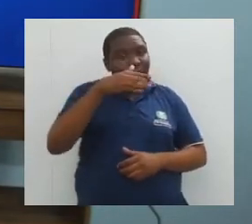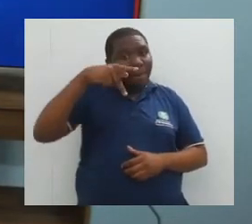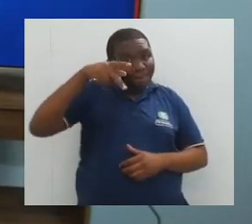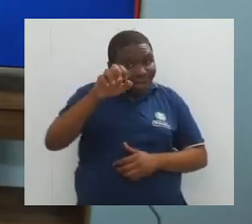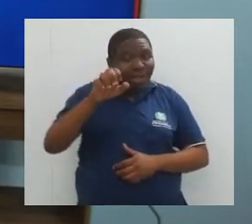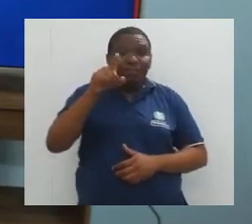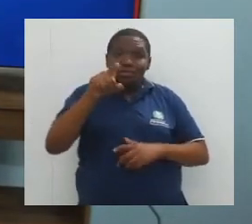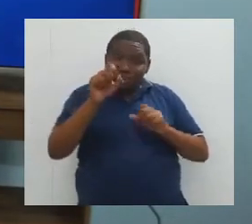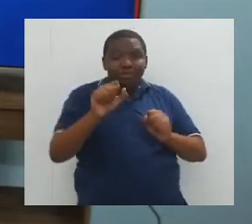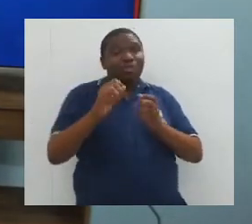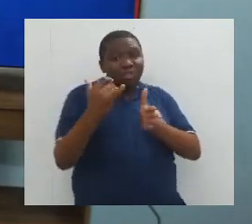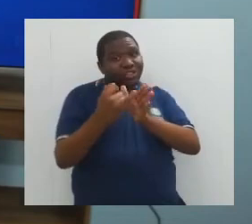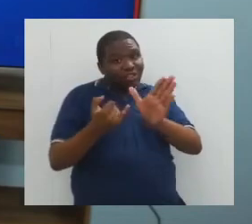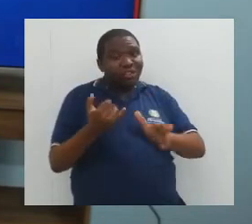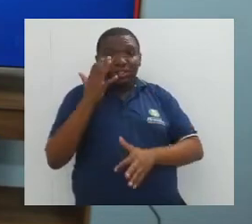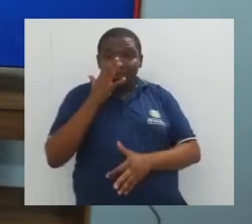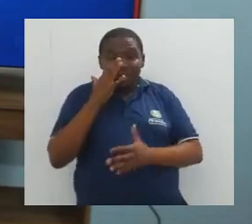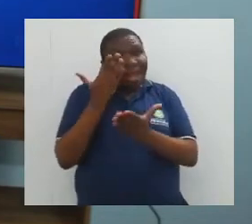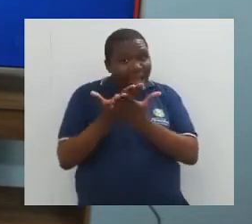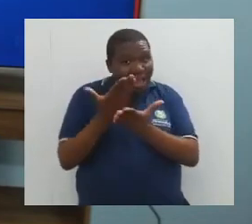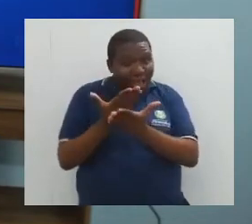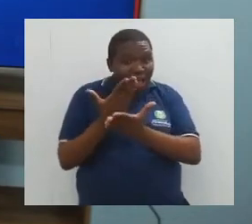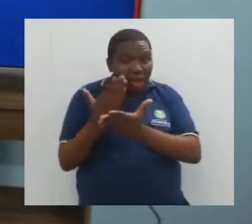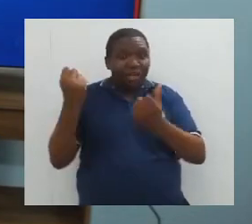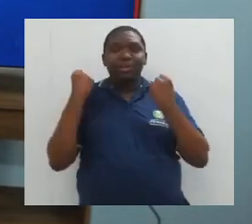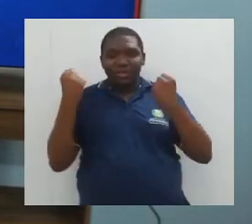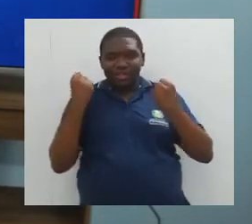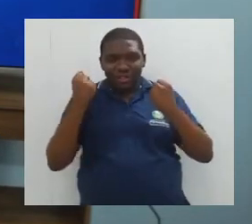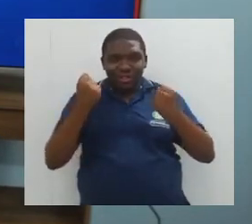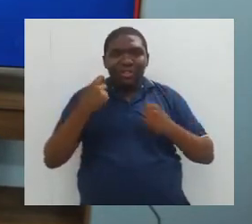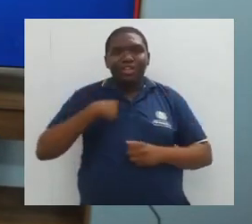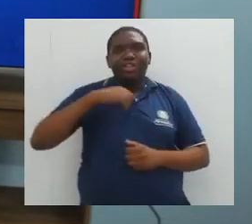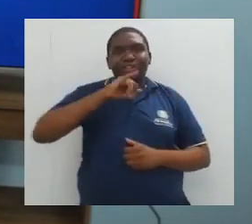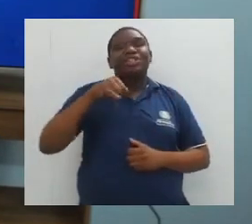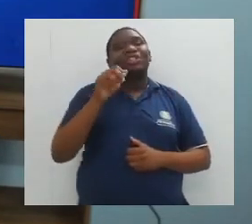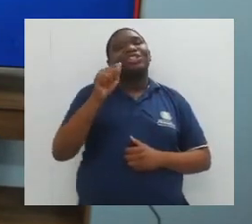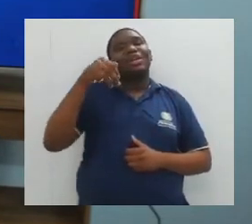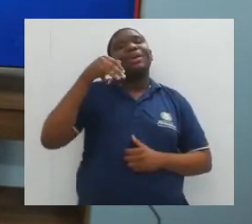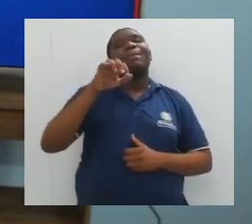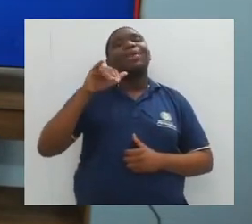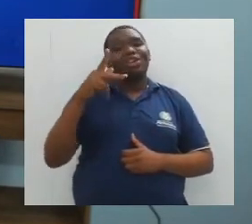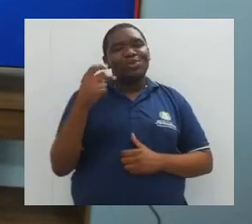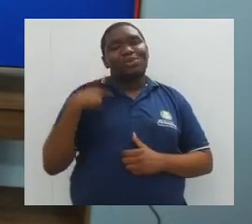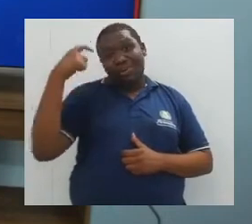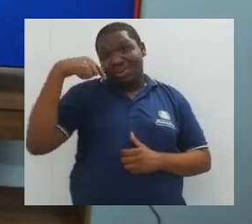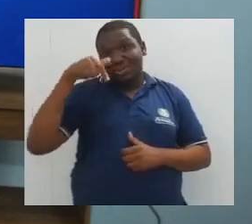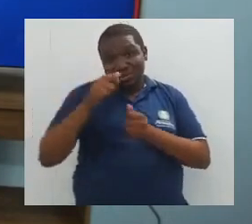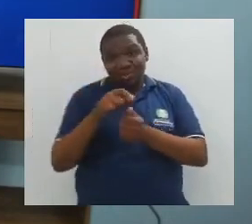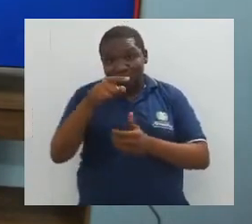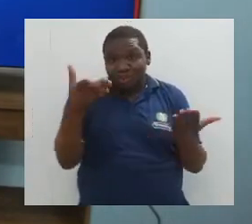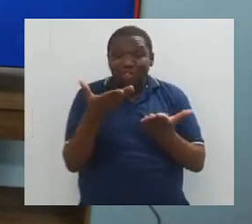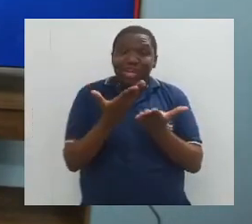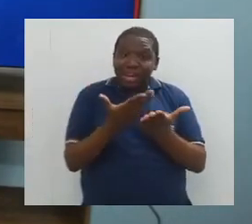like lá, assiste as aulas da gente de Educação Física. Jaminho tá aqui com você. E vamos lá para a aula de hoje